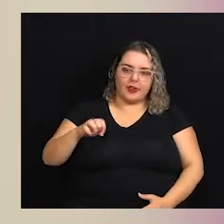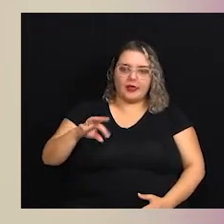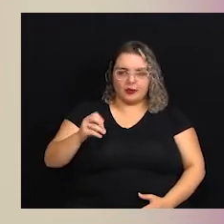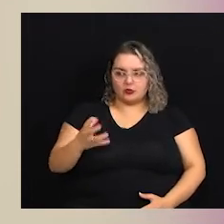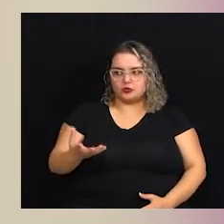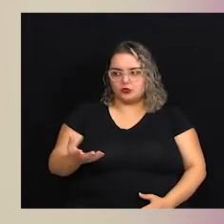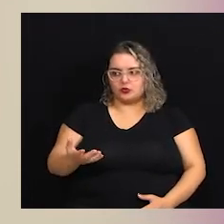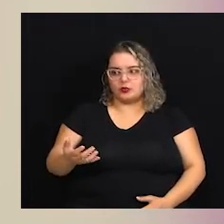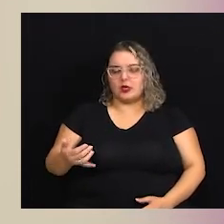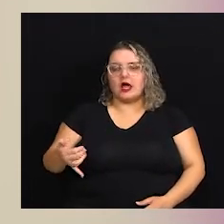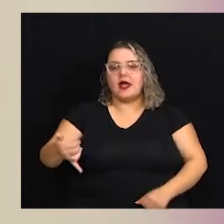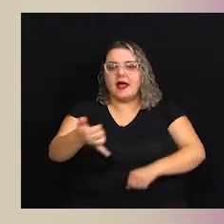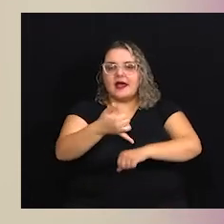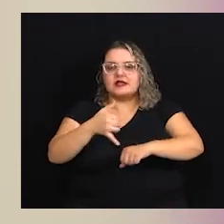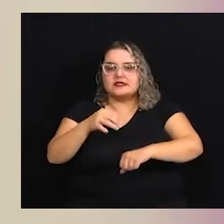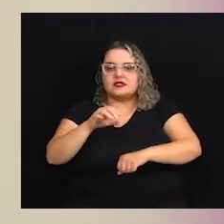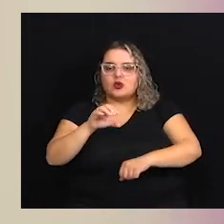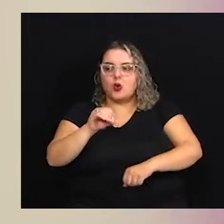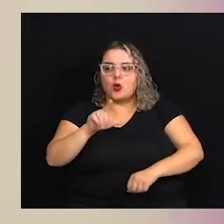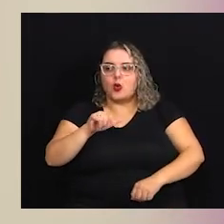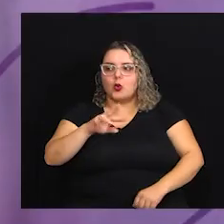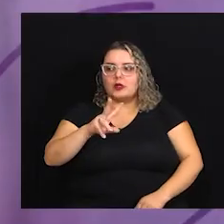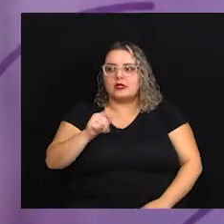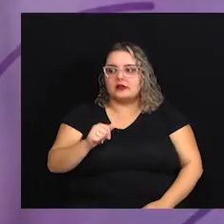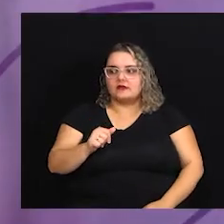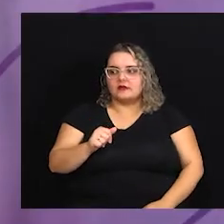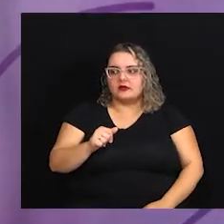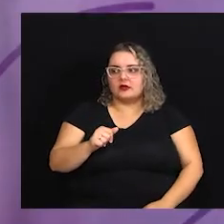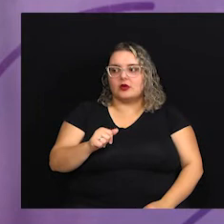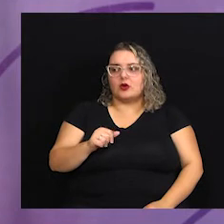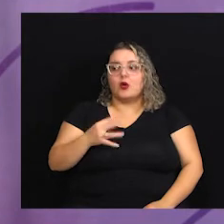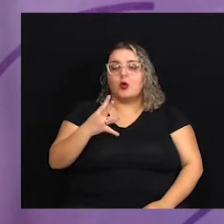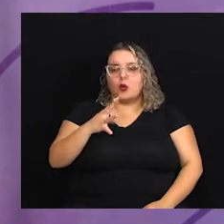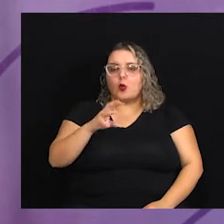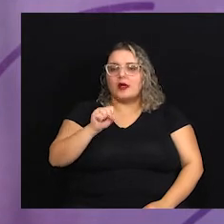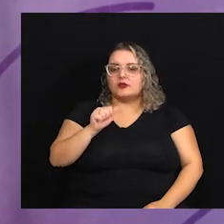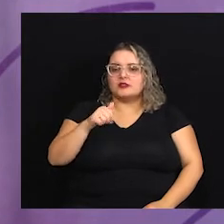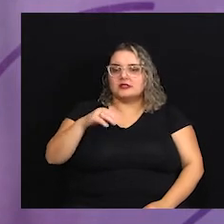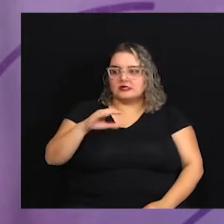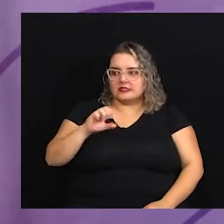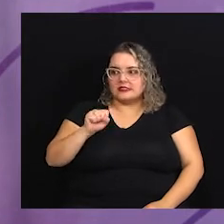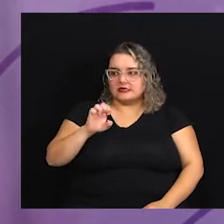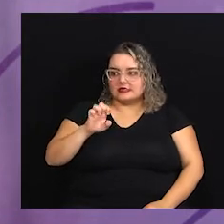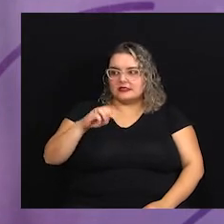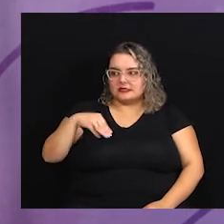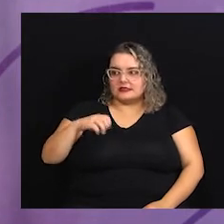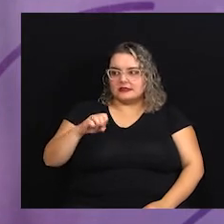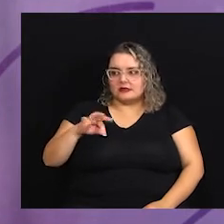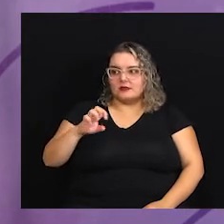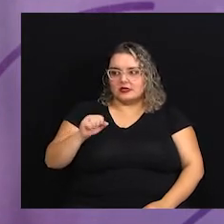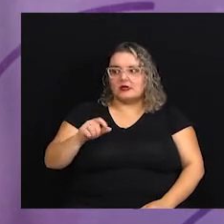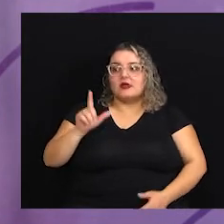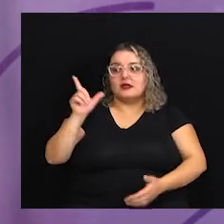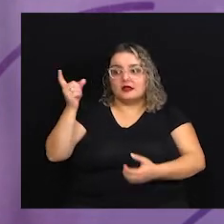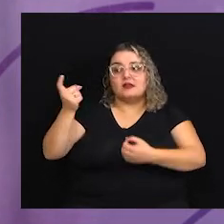fermento, azeite de oliva, 4 farinhas, 4 sementes eu coloco, e vale para você